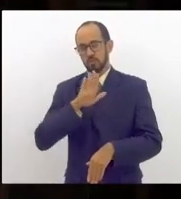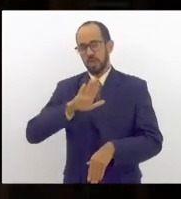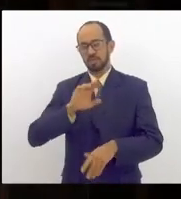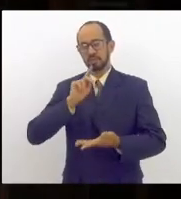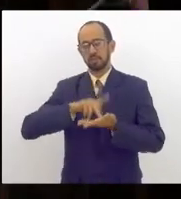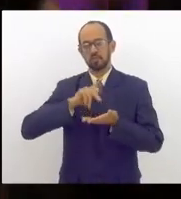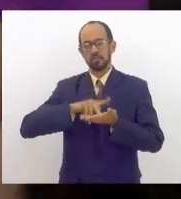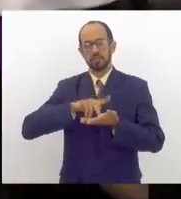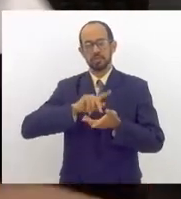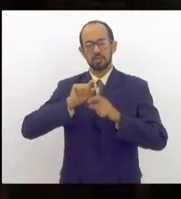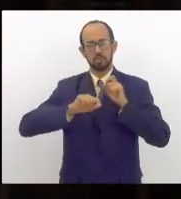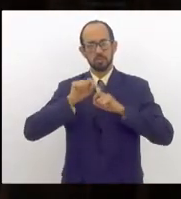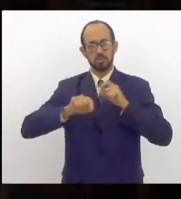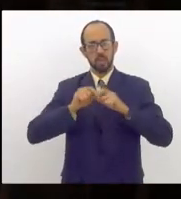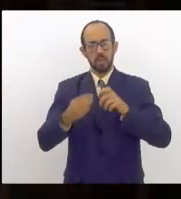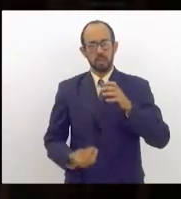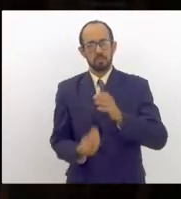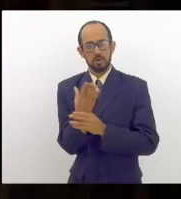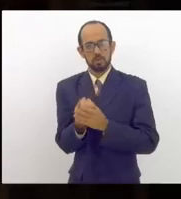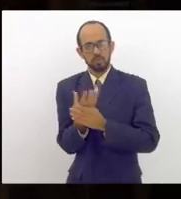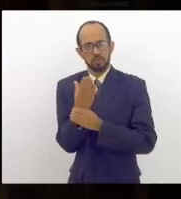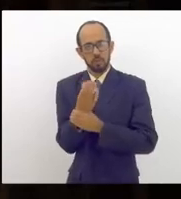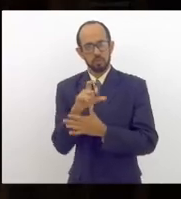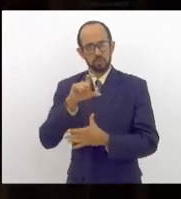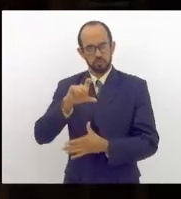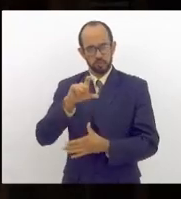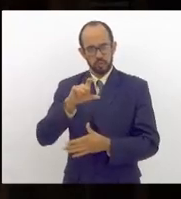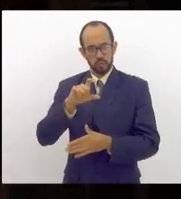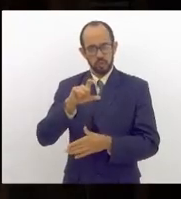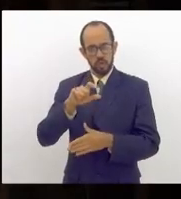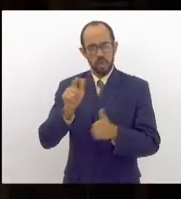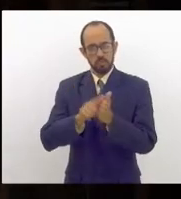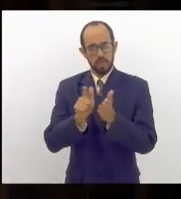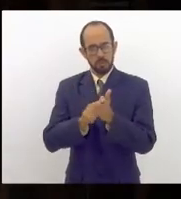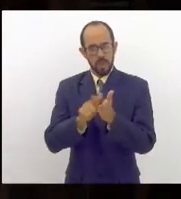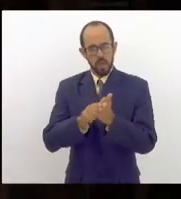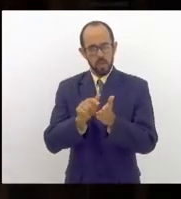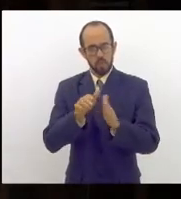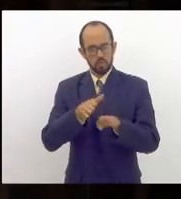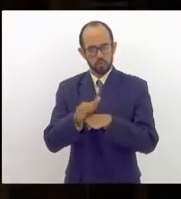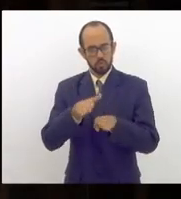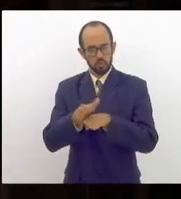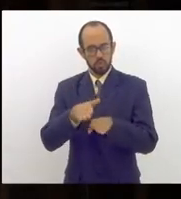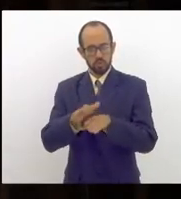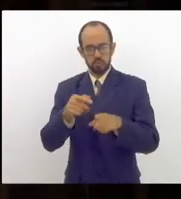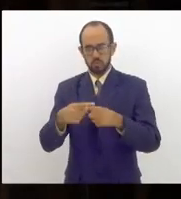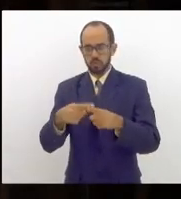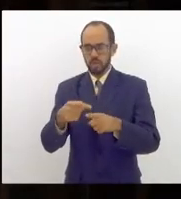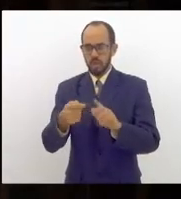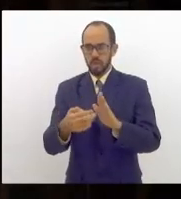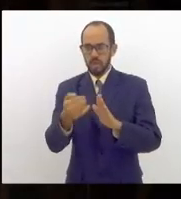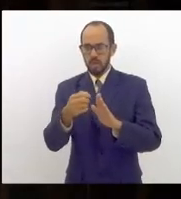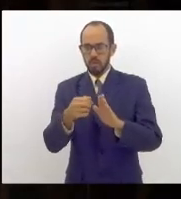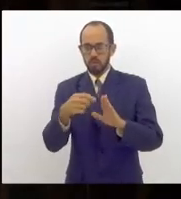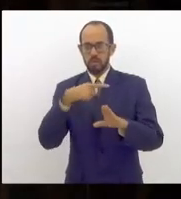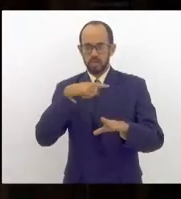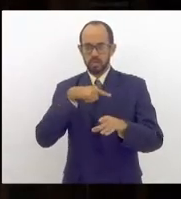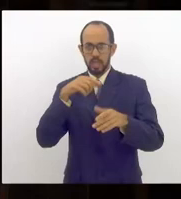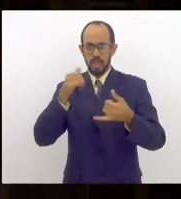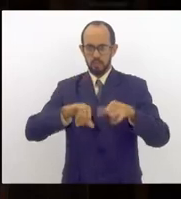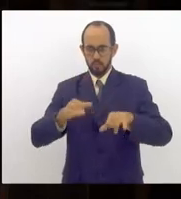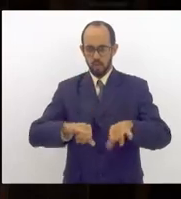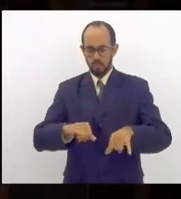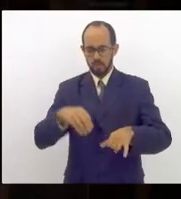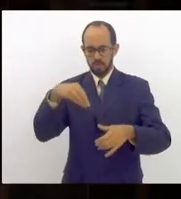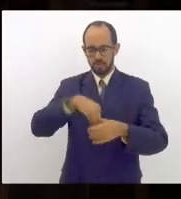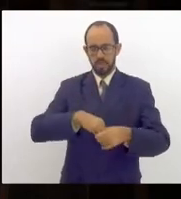na verdade nada mais é do que a produção de vidrinho e bula porque as receitas que estão ali dentro são todas